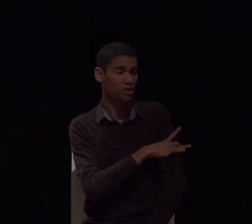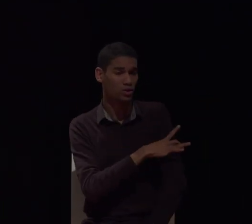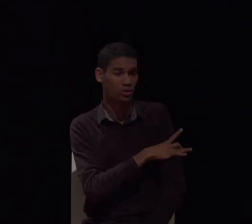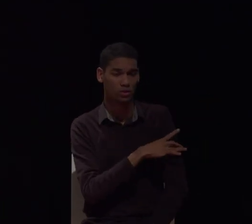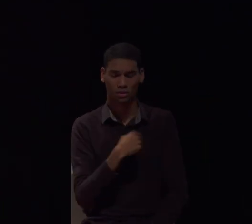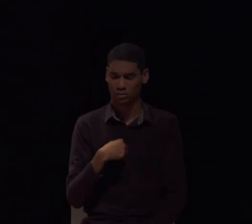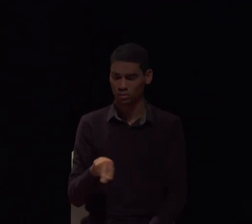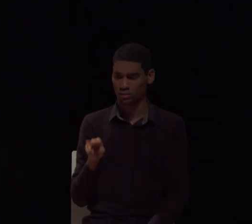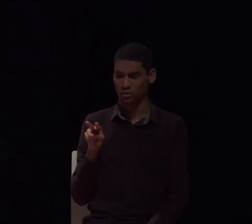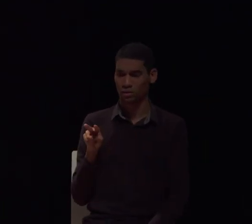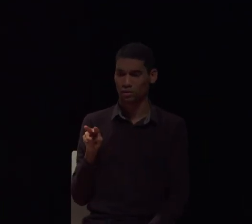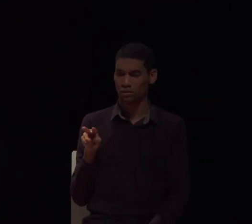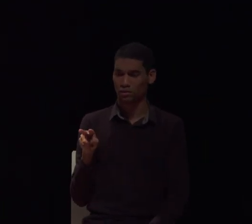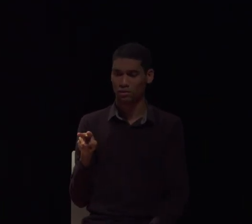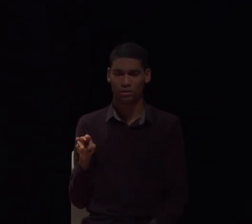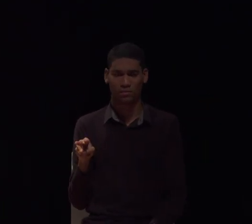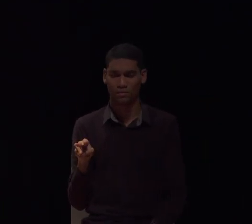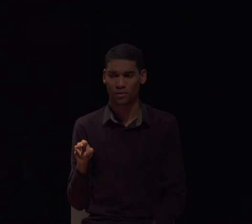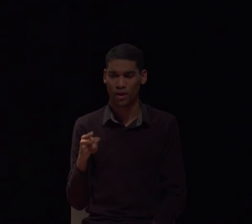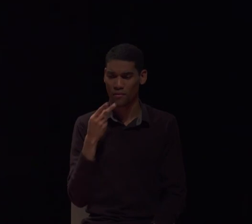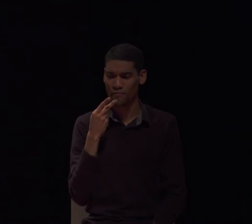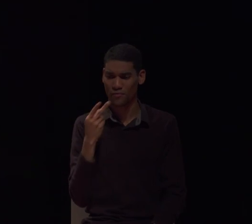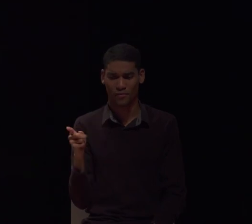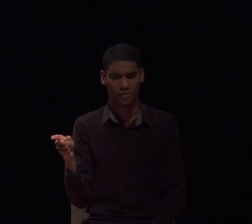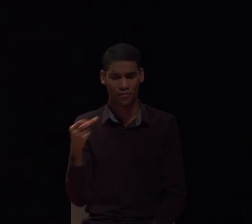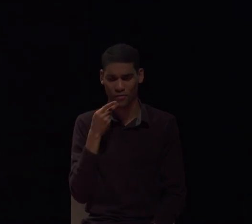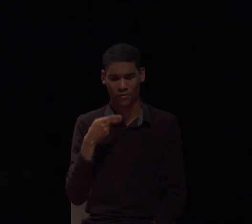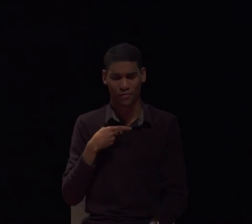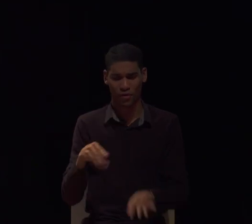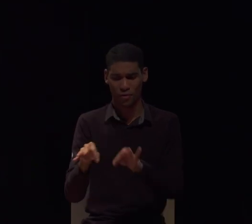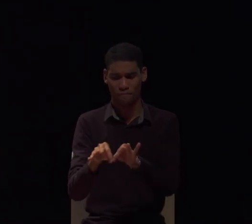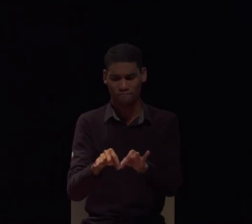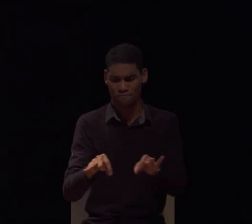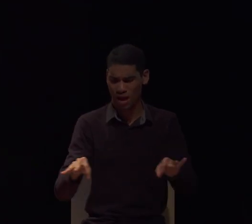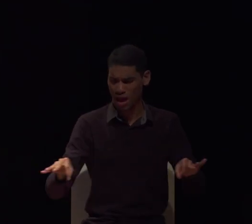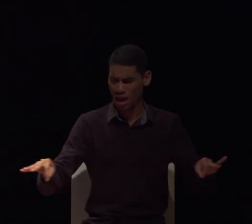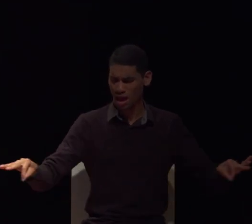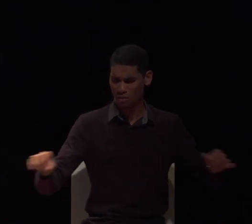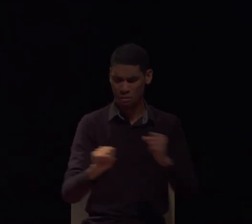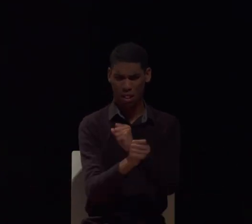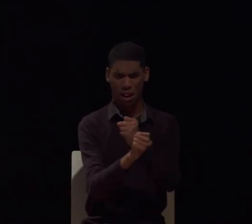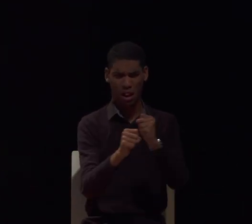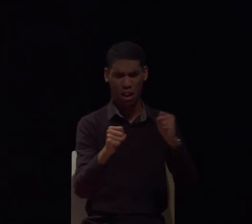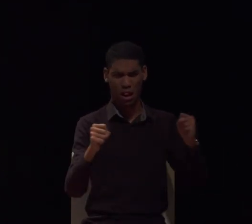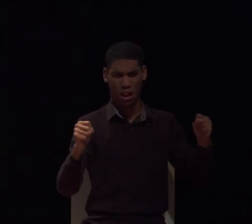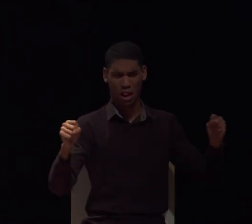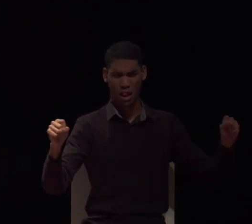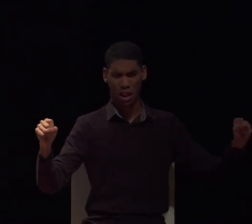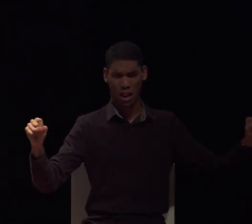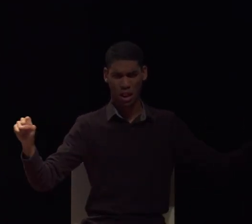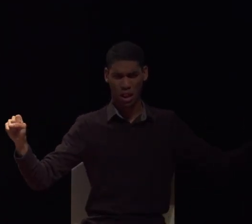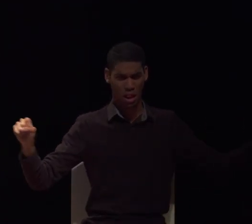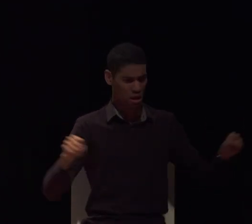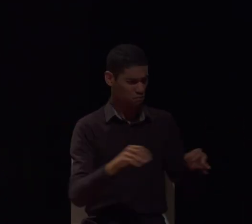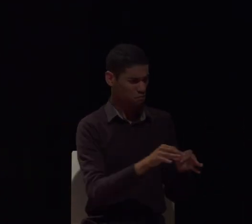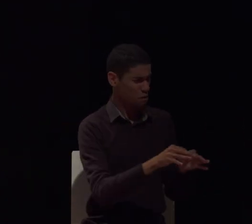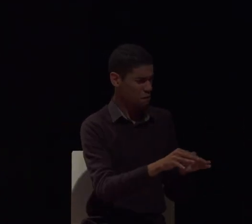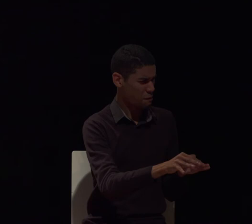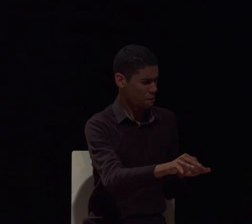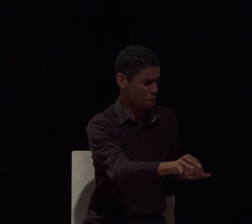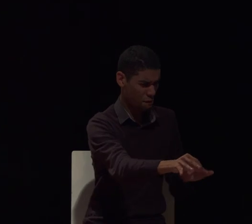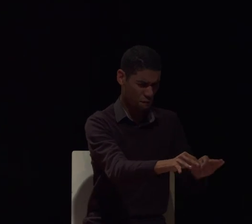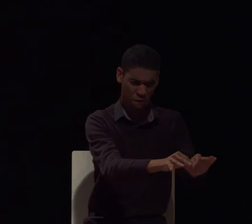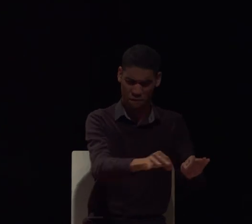muita estrutura que ele falou e no número de metros que eu não sei é o número de metas muito grande para receber todas as pessoas e ele falou uma coisa